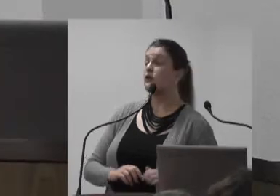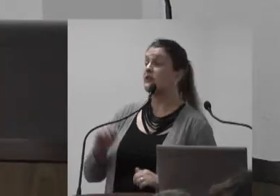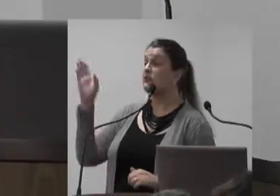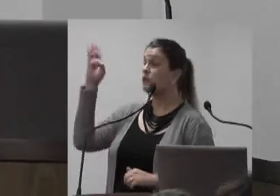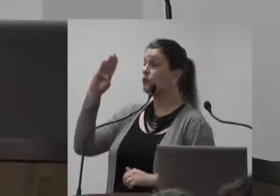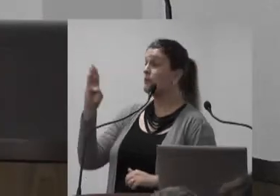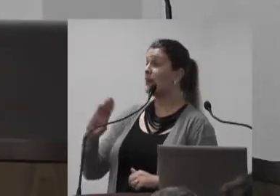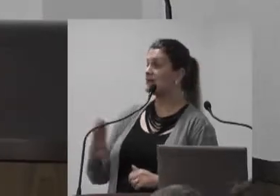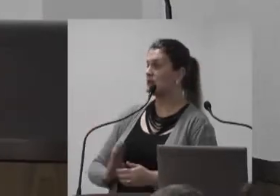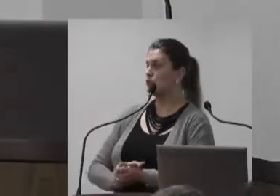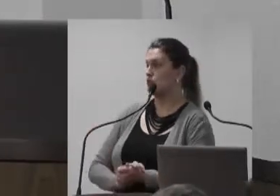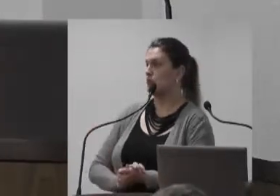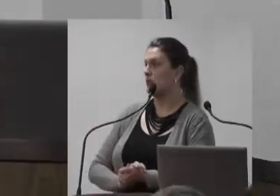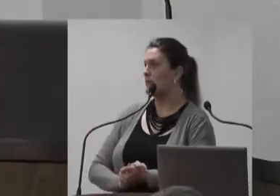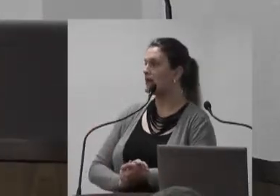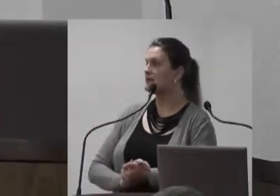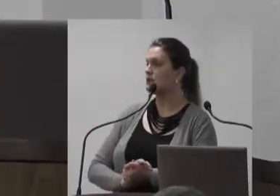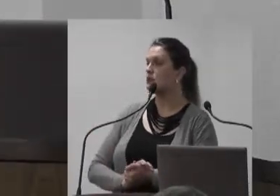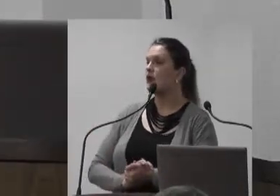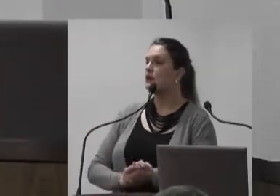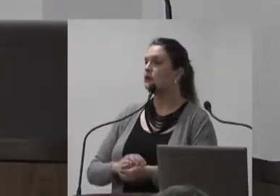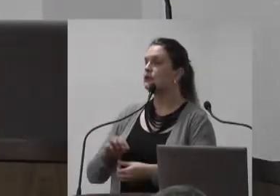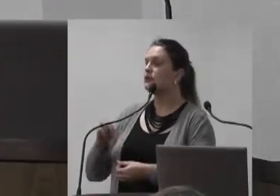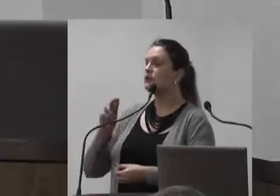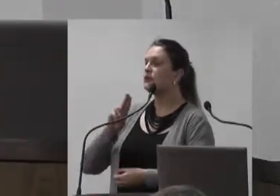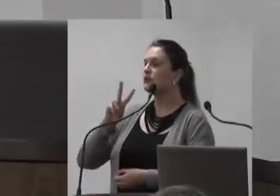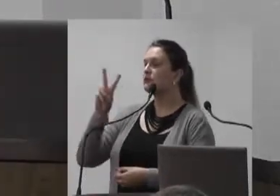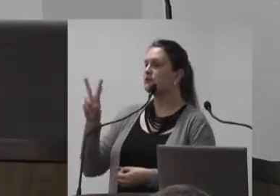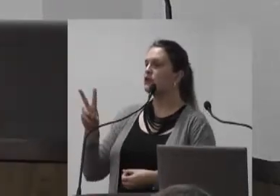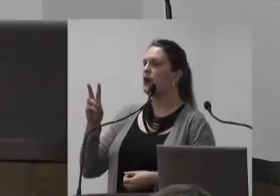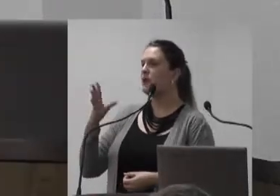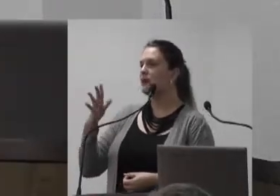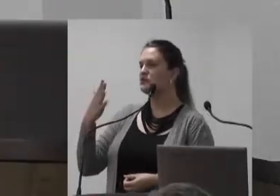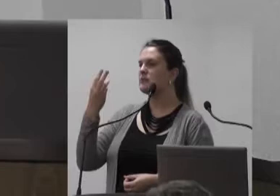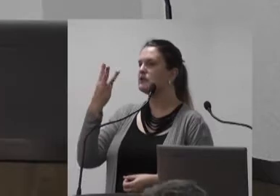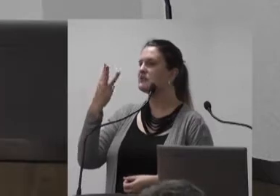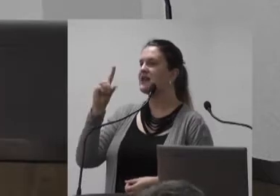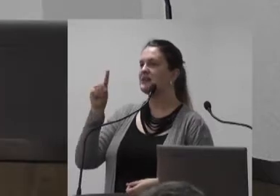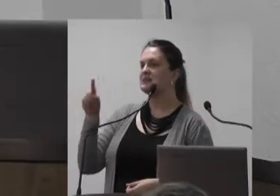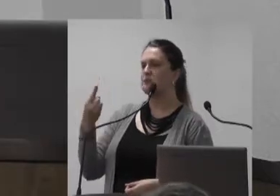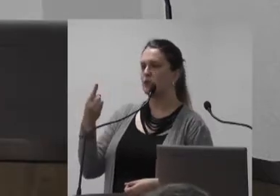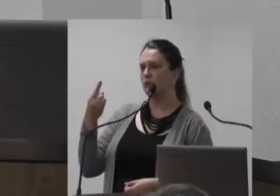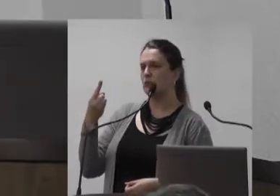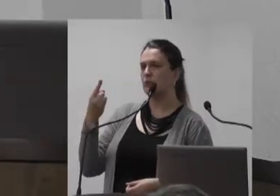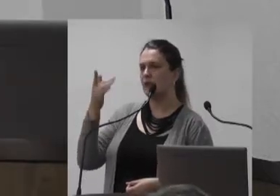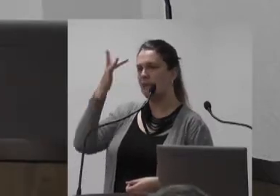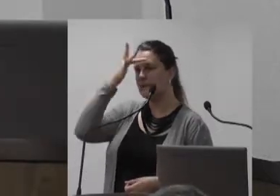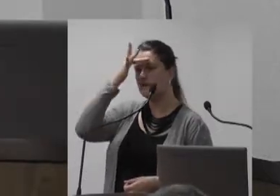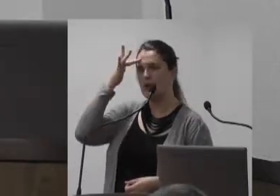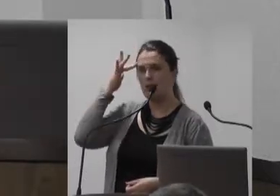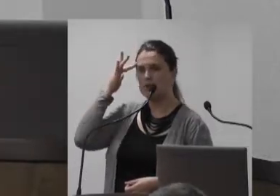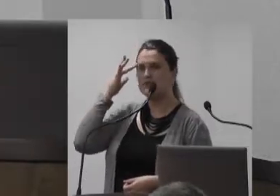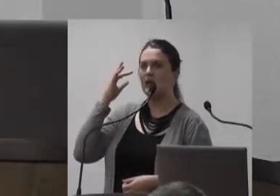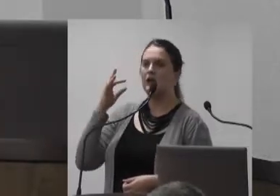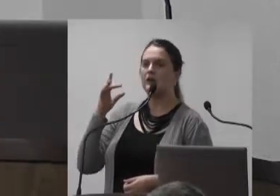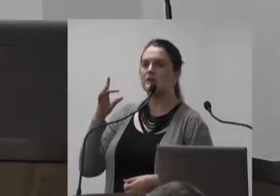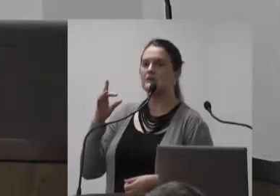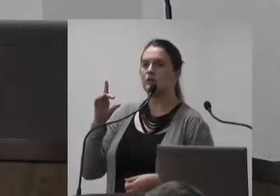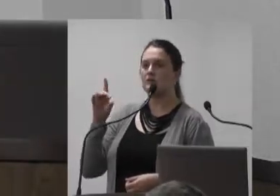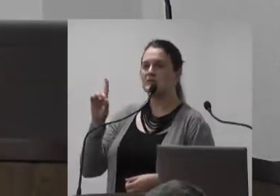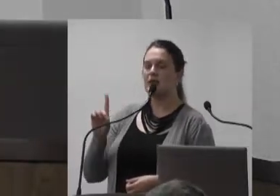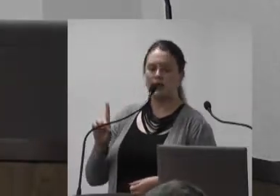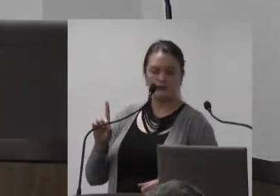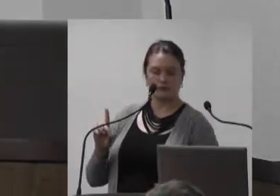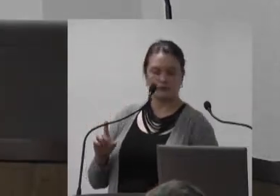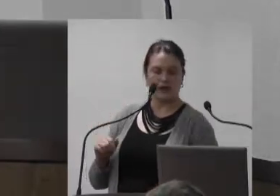Esse é a nível do Brasil. Do União da Vitória, mais ou menos 3.000, né, pessoas que